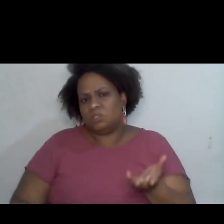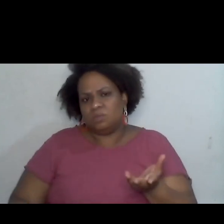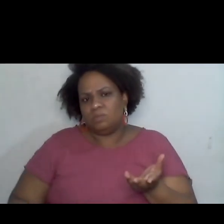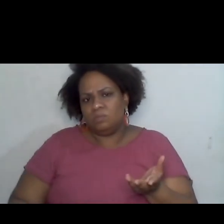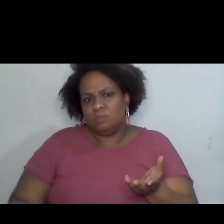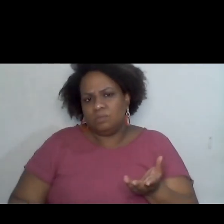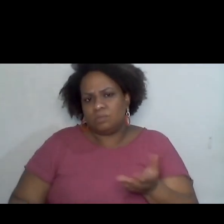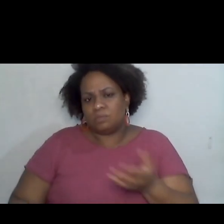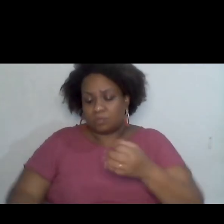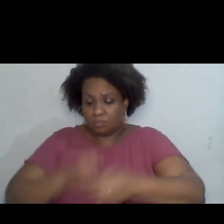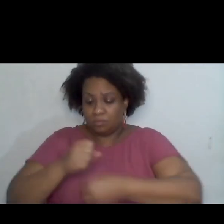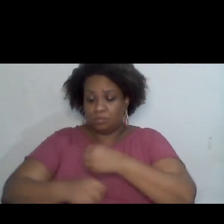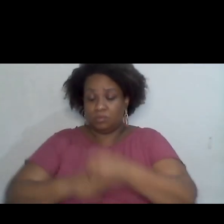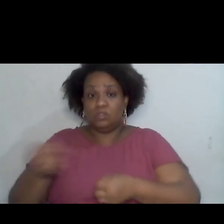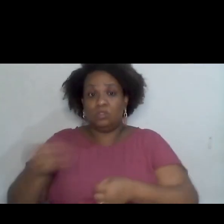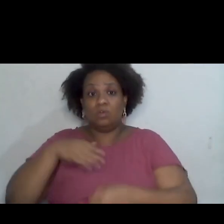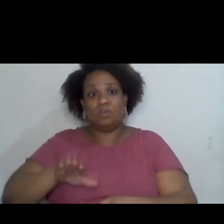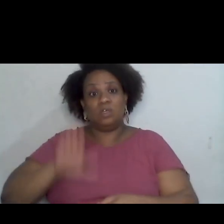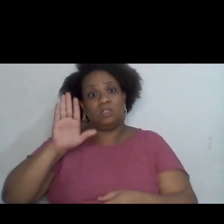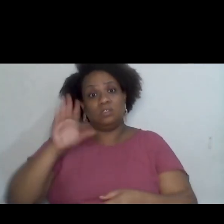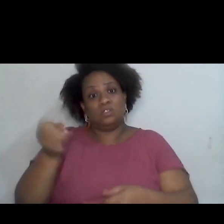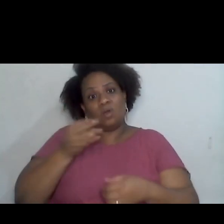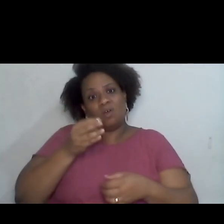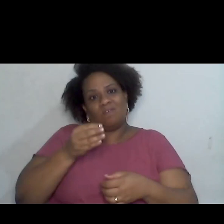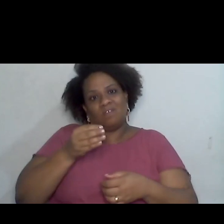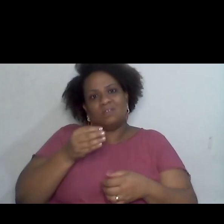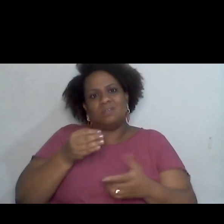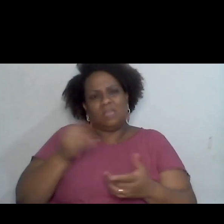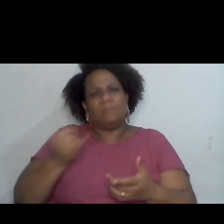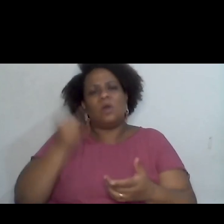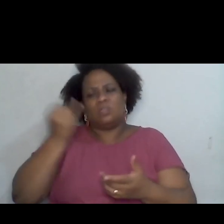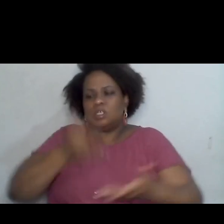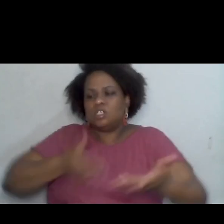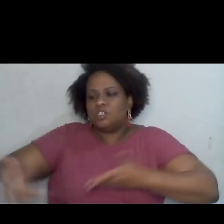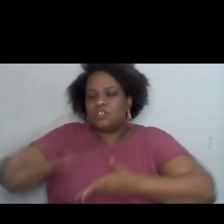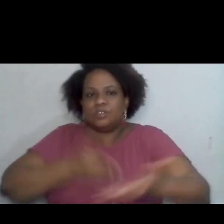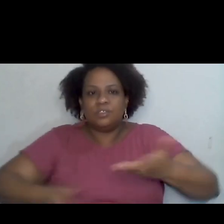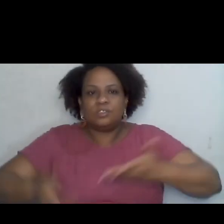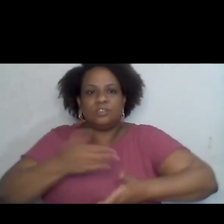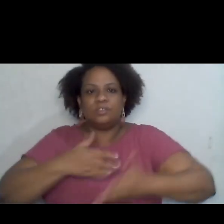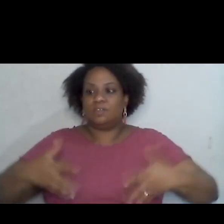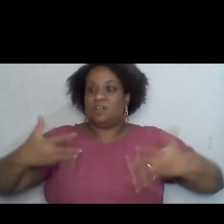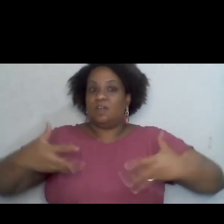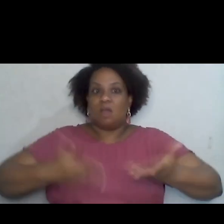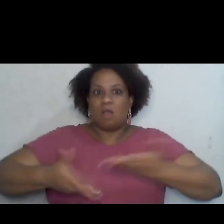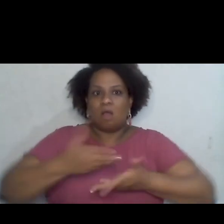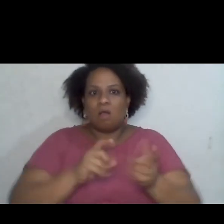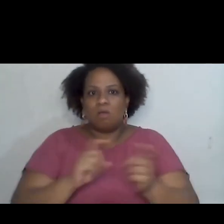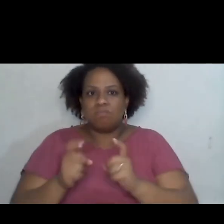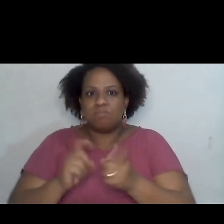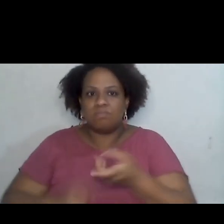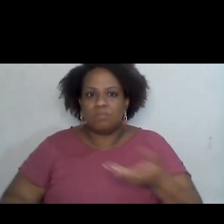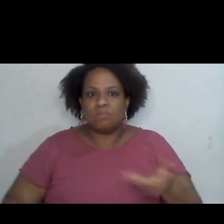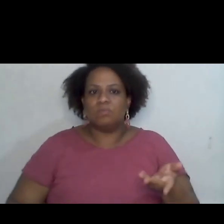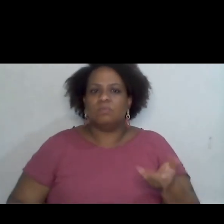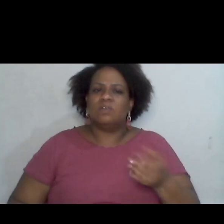novos membros do conselho. Então, também é importante essa oxigenação, é importante que o setor se organize, participe. Eu tenho falado isso o